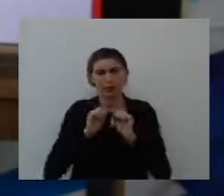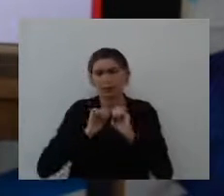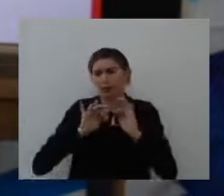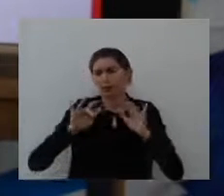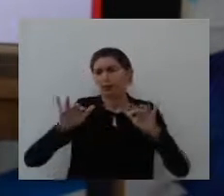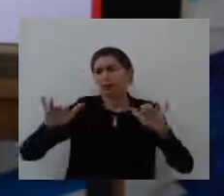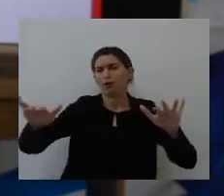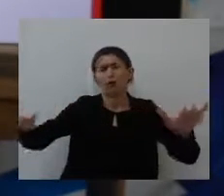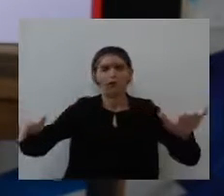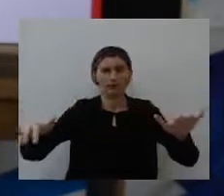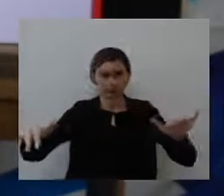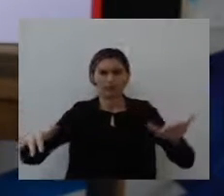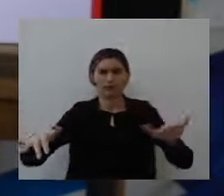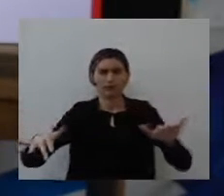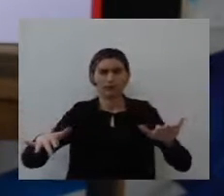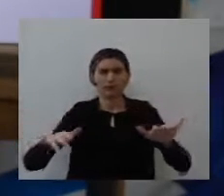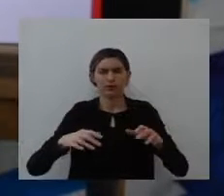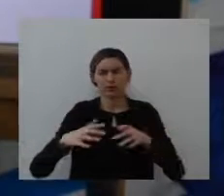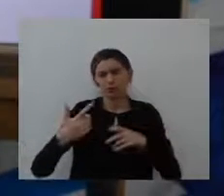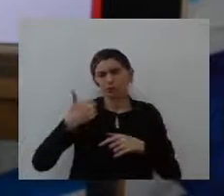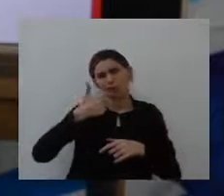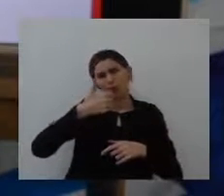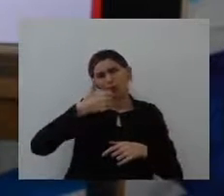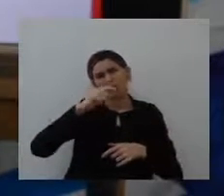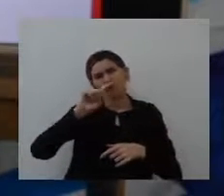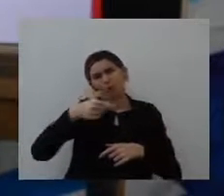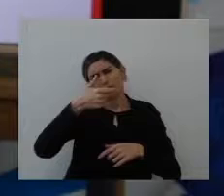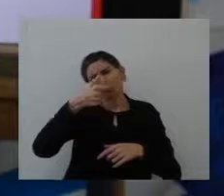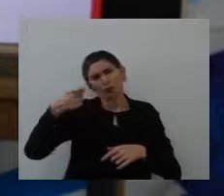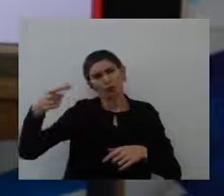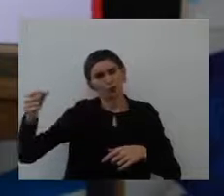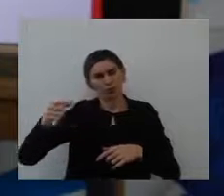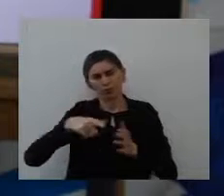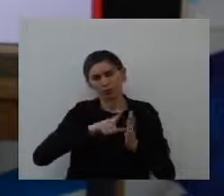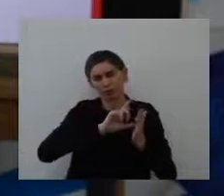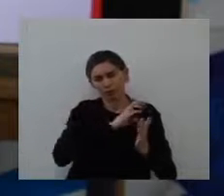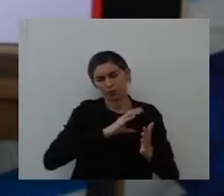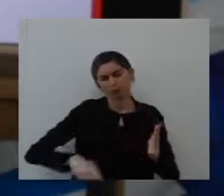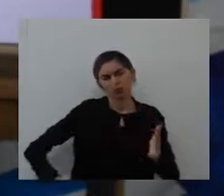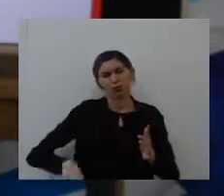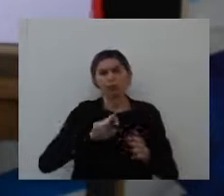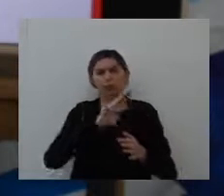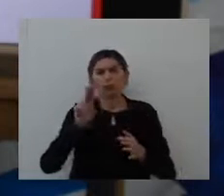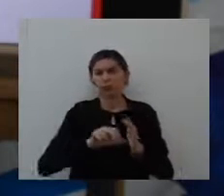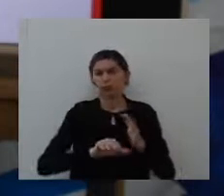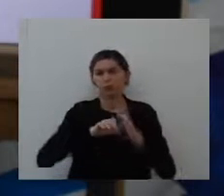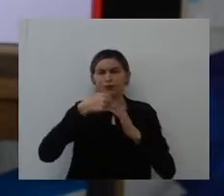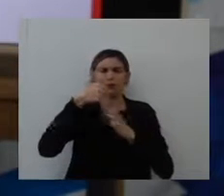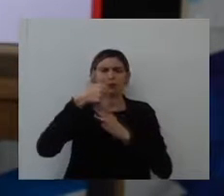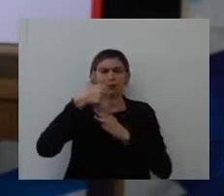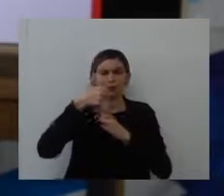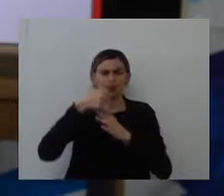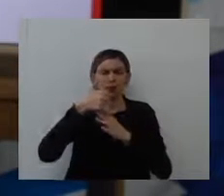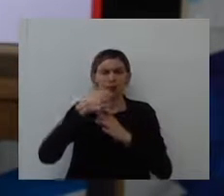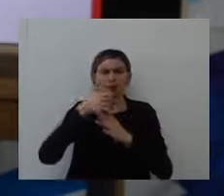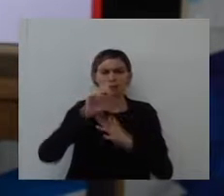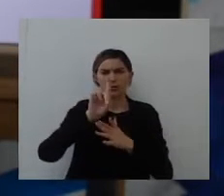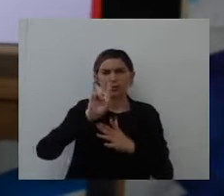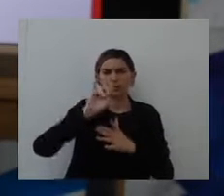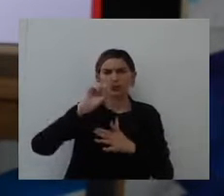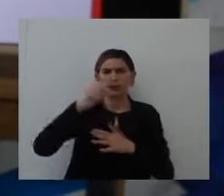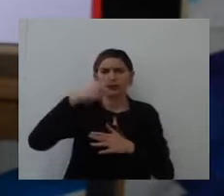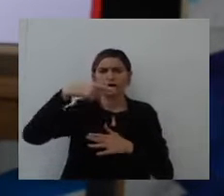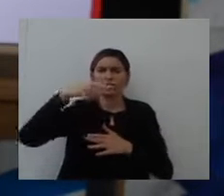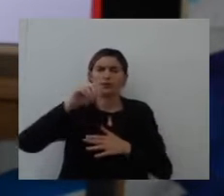dispersão causada pelos dórios por volta de 1200 a.C. recebe o nome de Primeira Diáspora